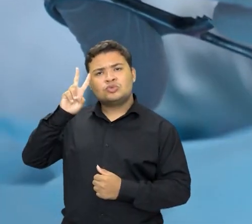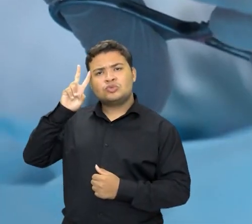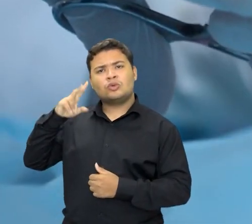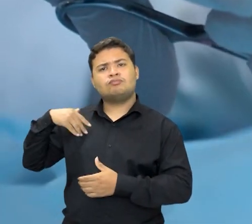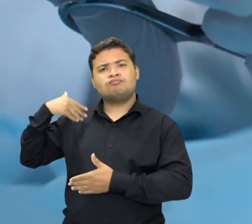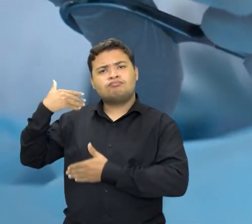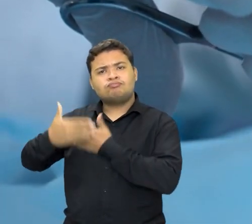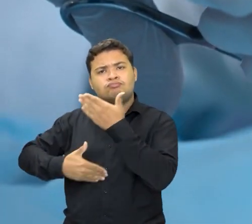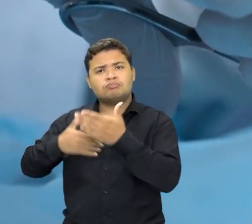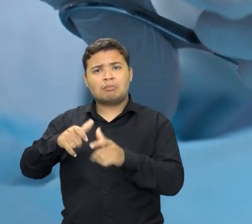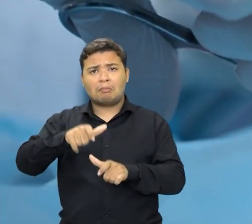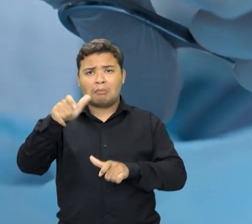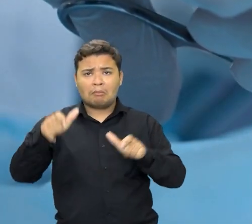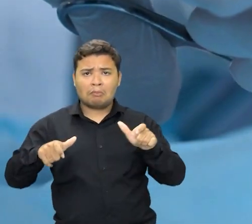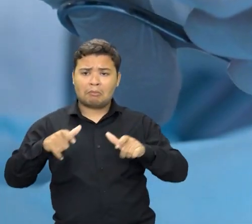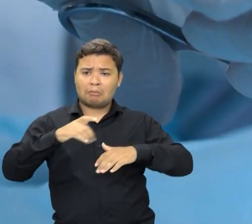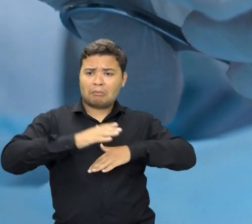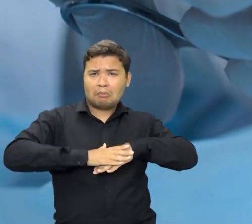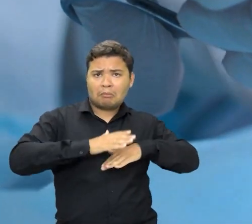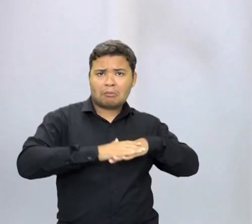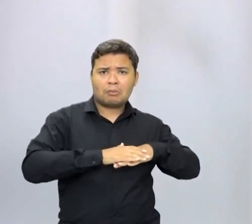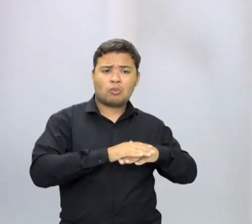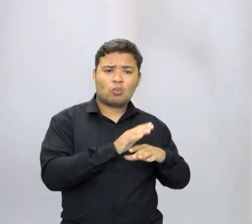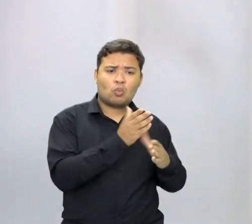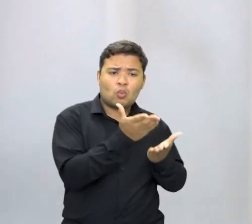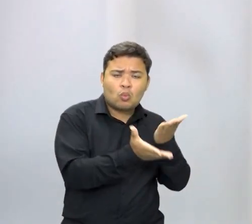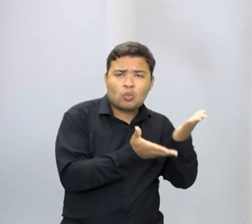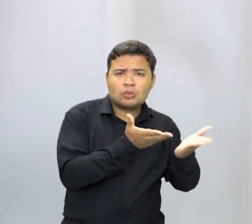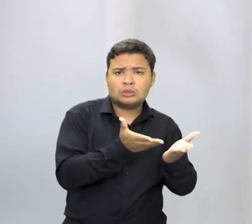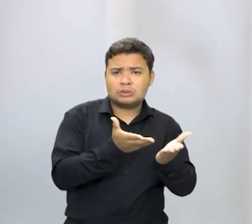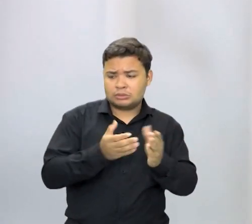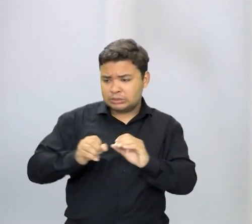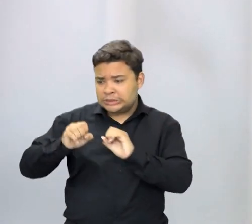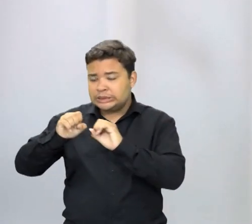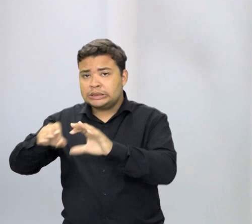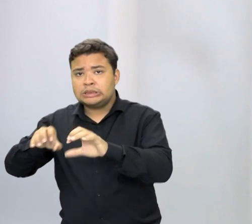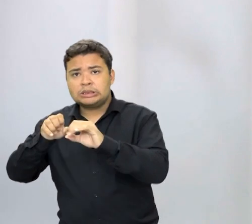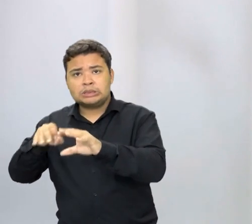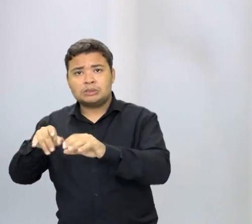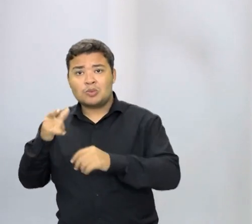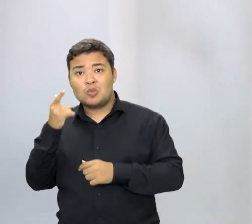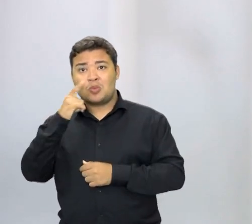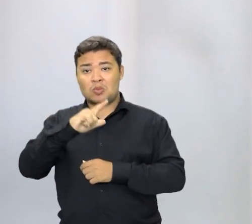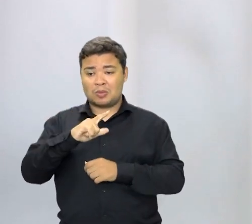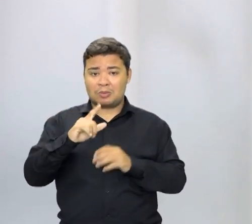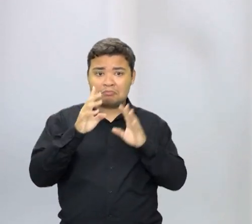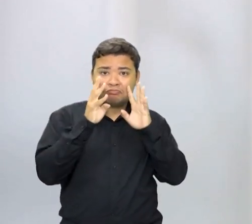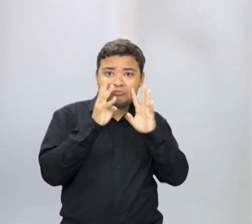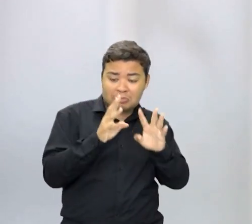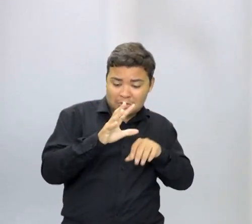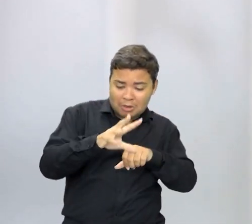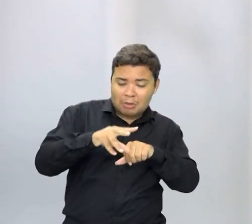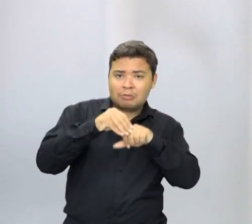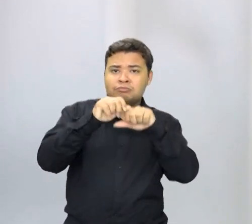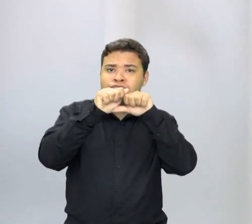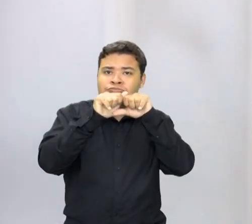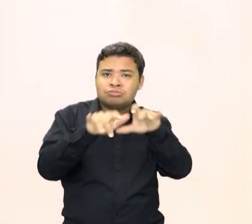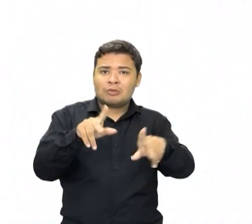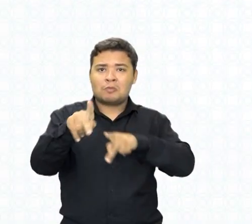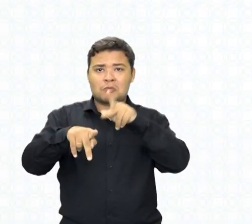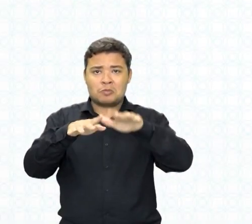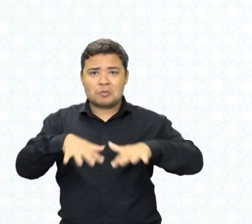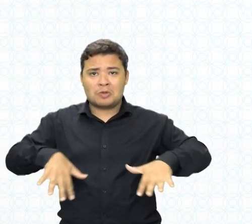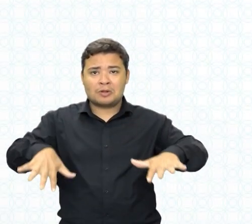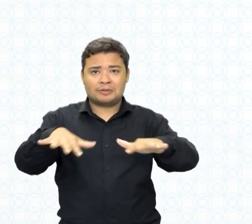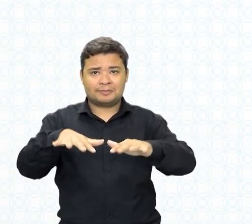Uma história construída por mãos que cuidam e ensinam só poderia resultar em atenção e conhecimento para toda a população.